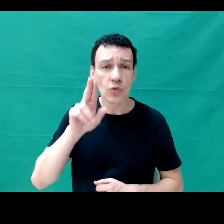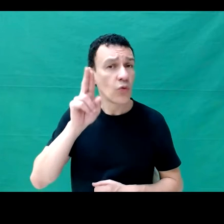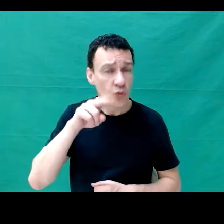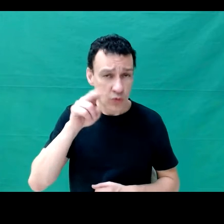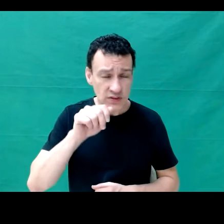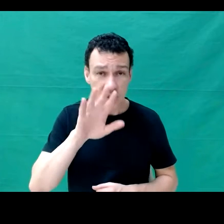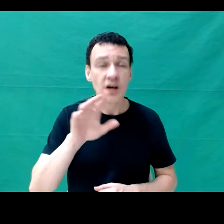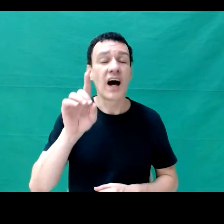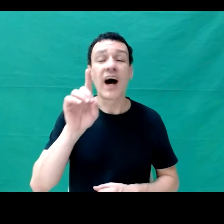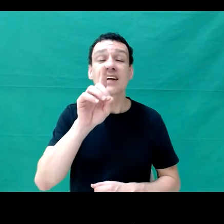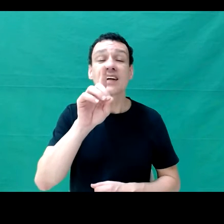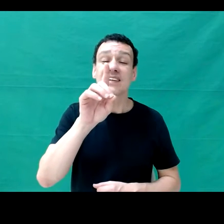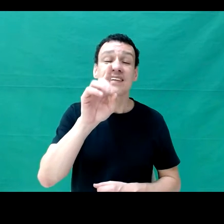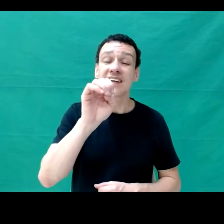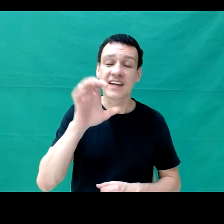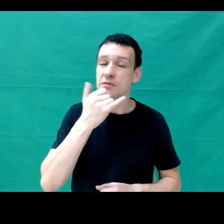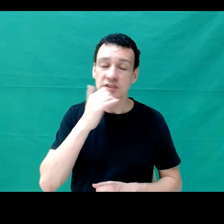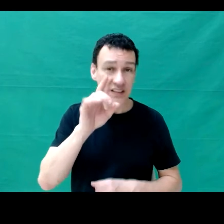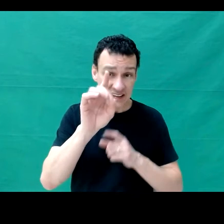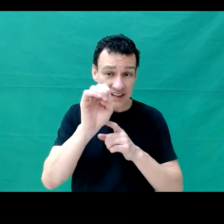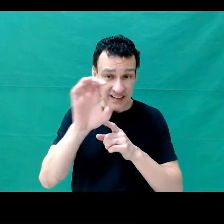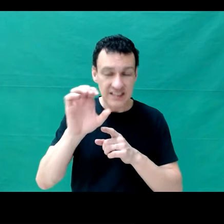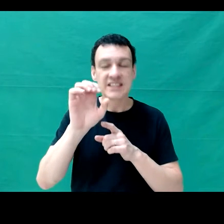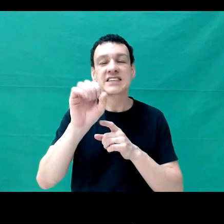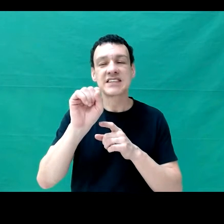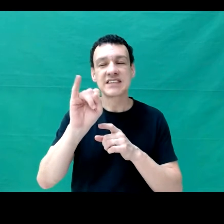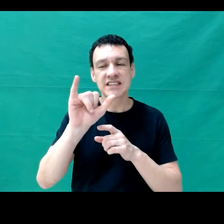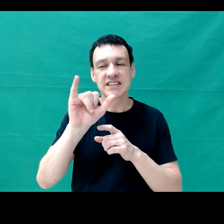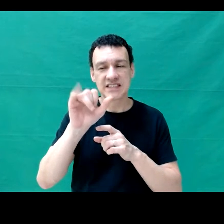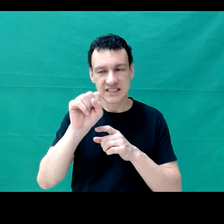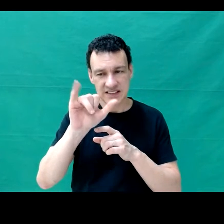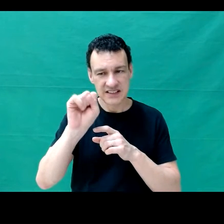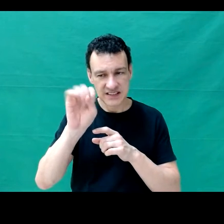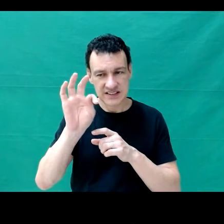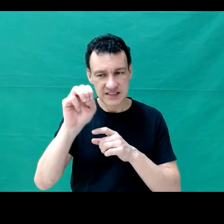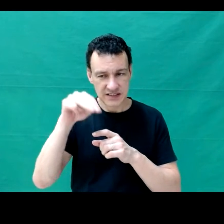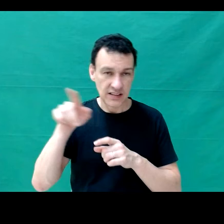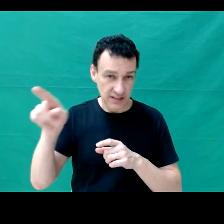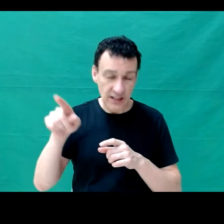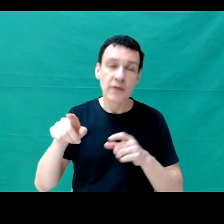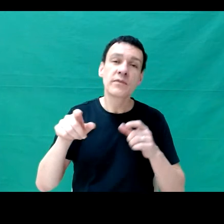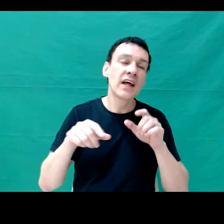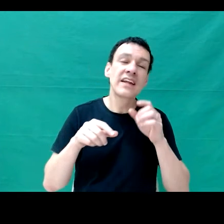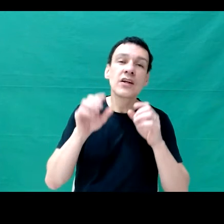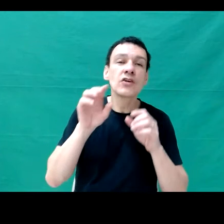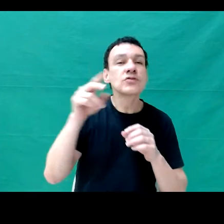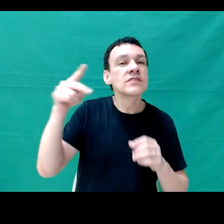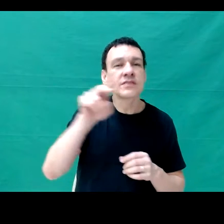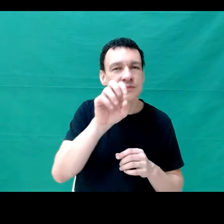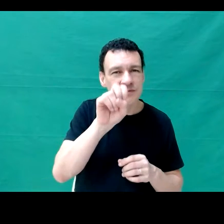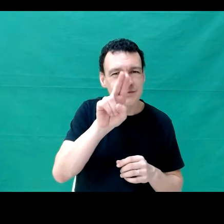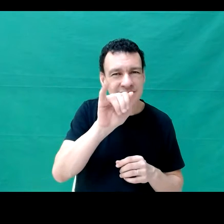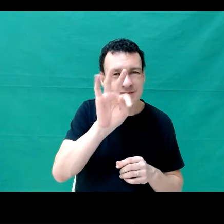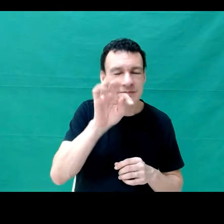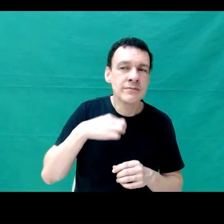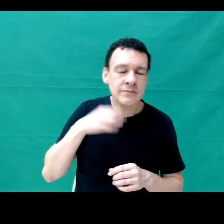Deck System para falar assim que, nossa, é, né, é ótimo essas coisas, mas pelo que eu entendi, eles